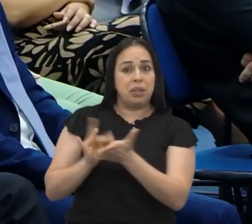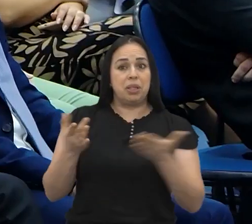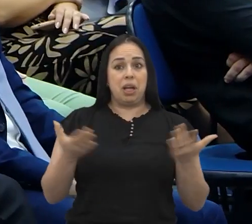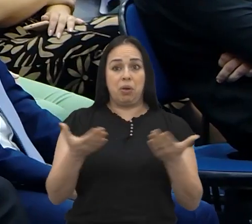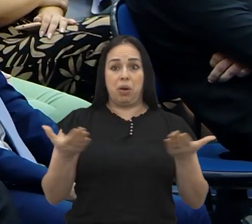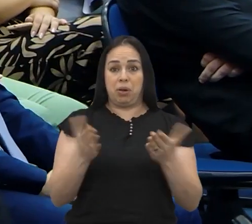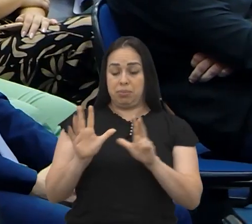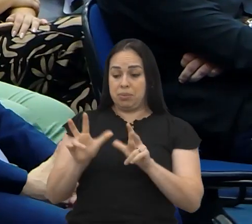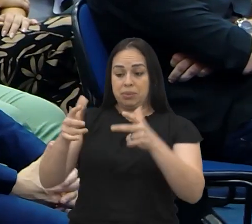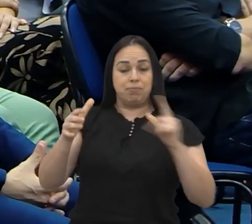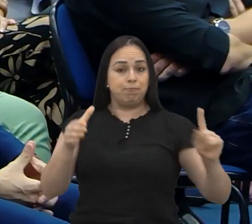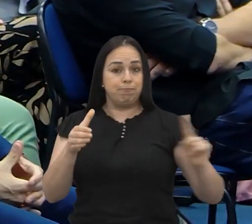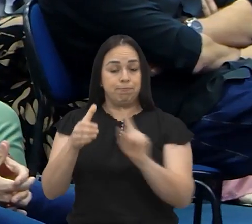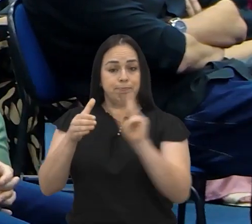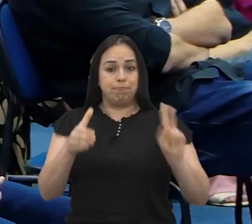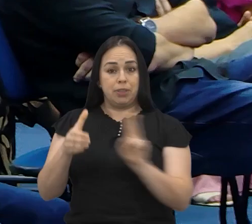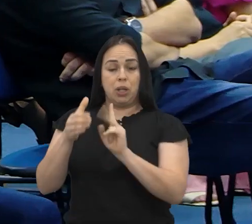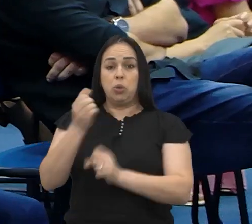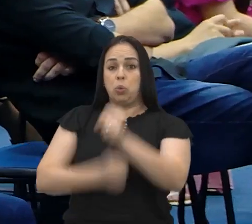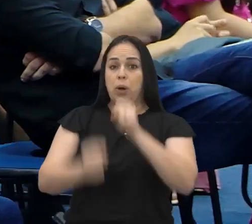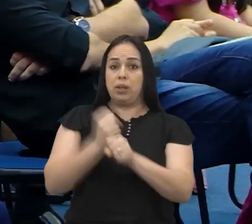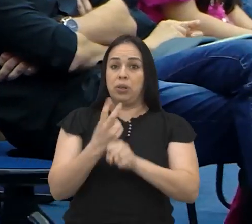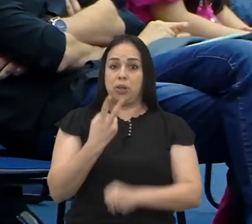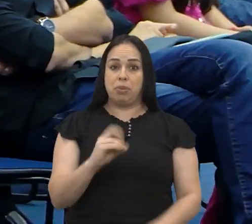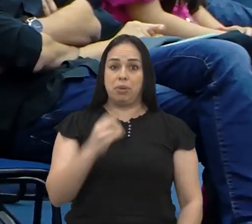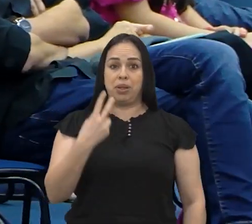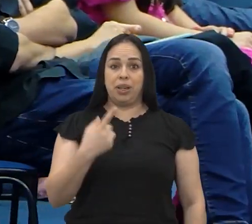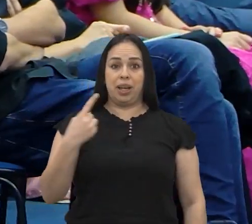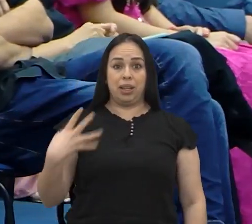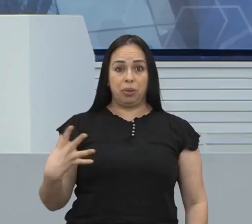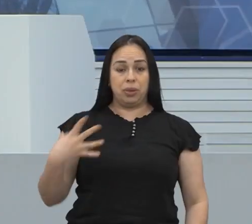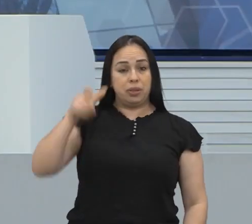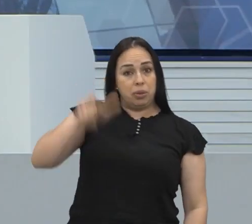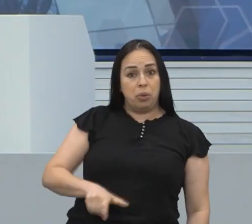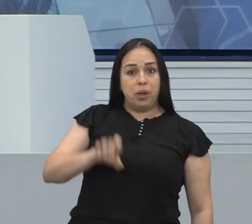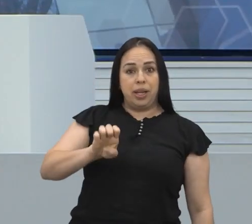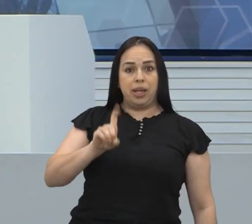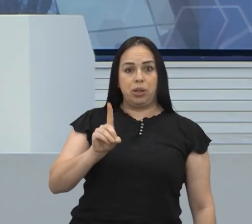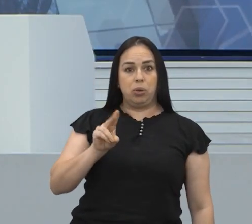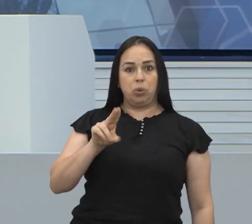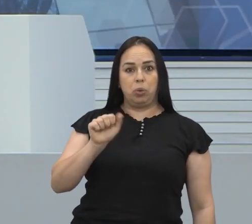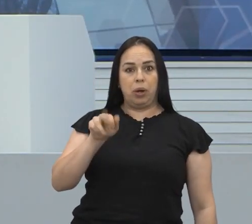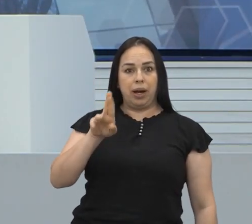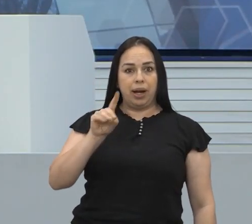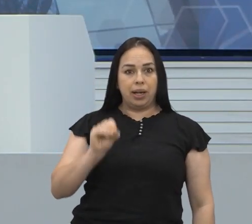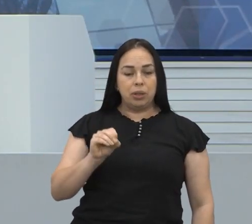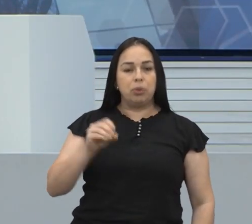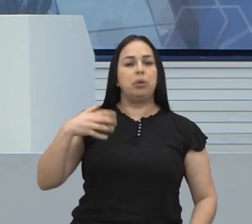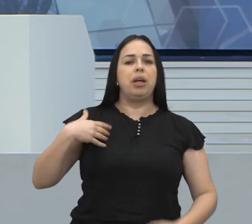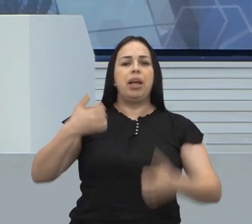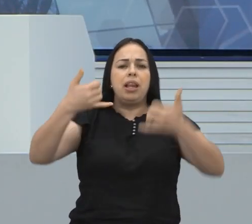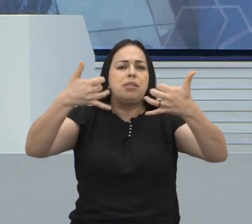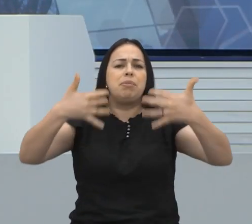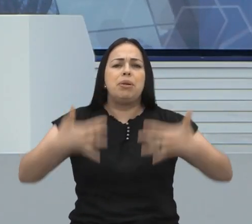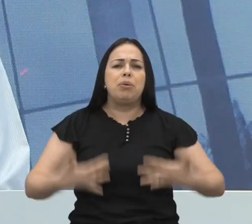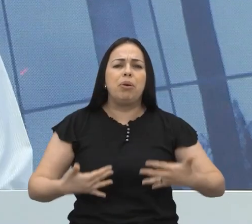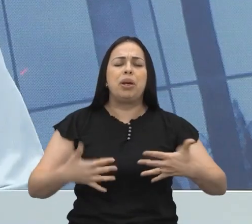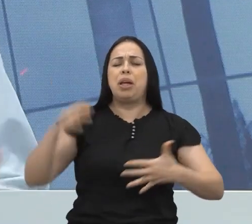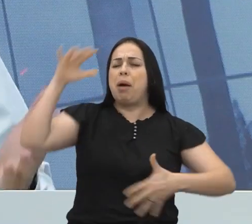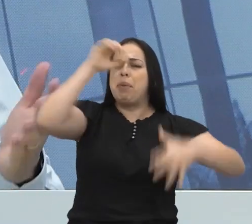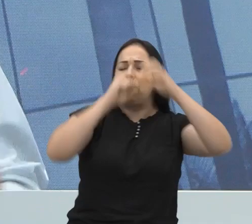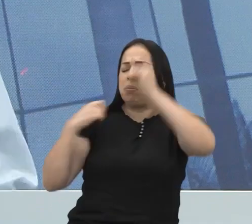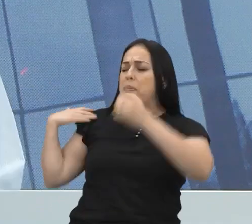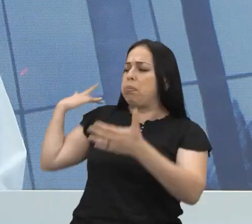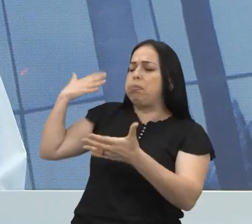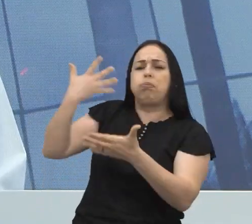efetivos, que passaram a integrar a equipe da Câmara em 2014. O Eduardo foi um dos porta-vozes do grupo e lembrou de